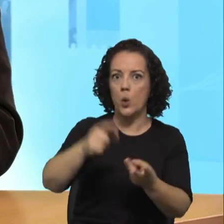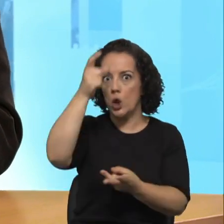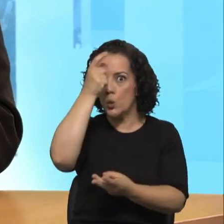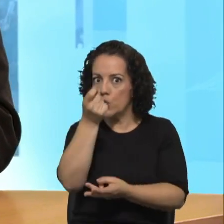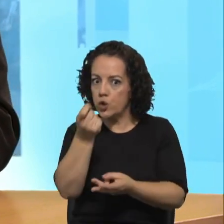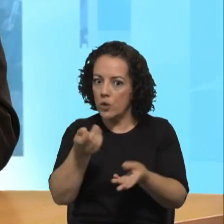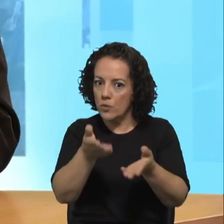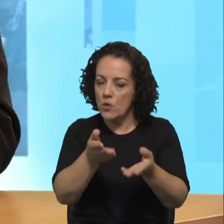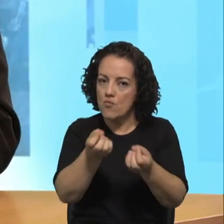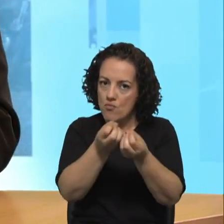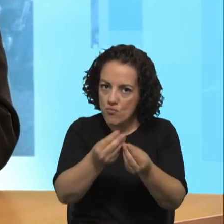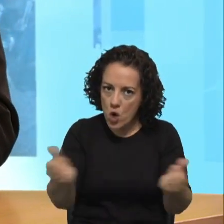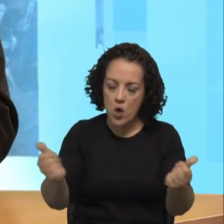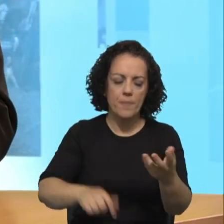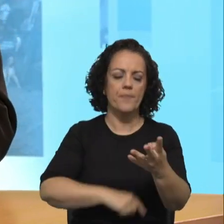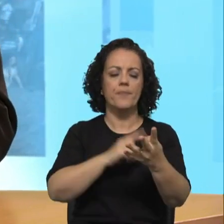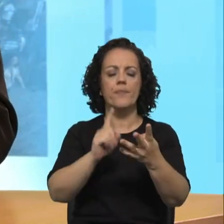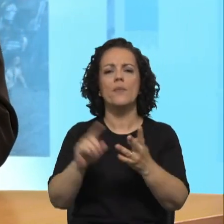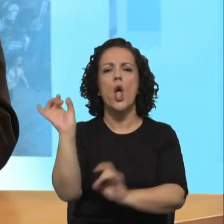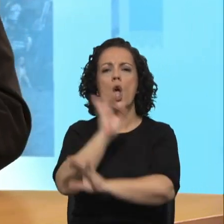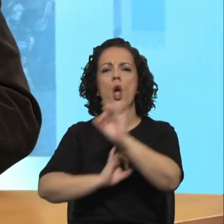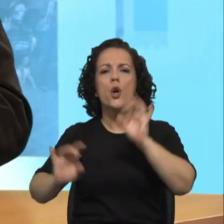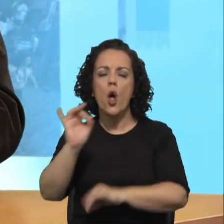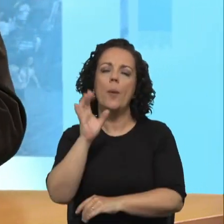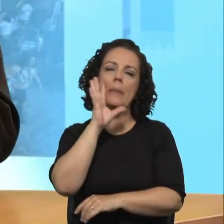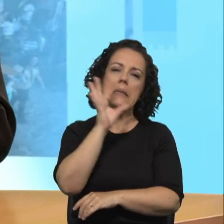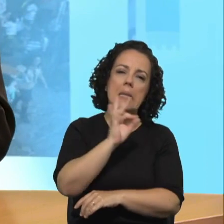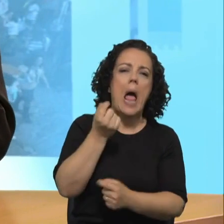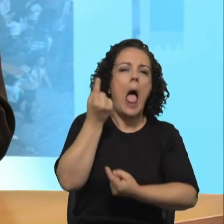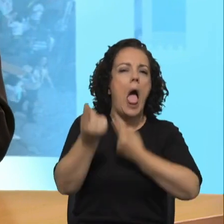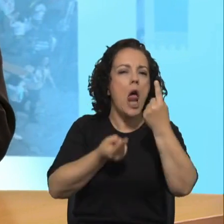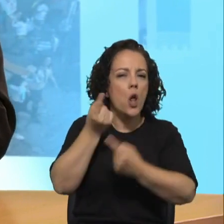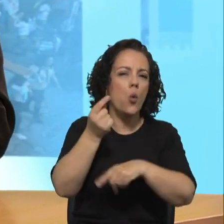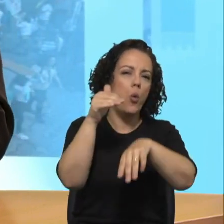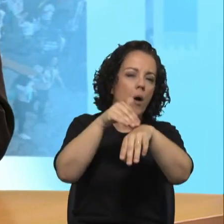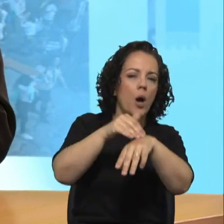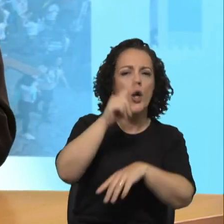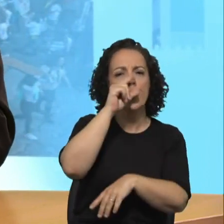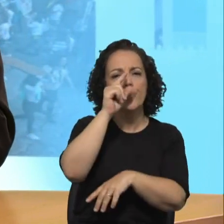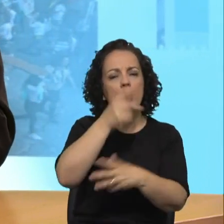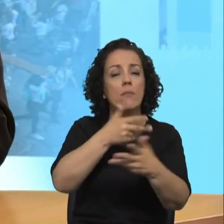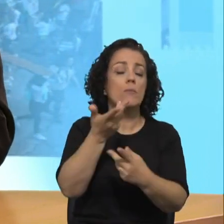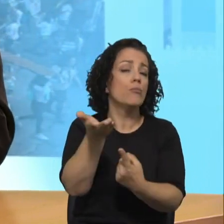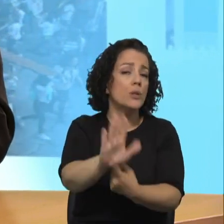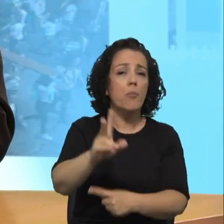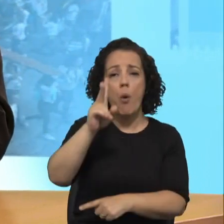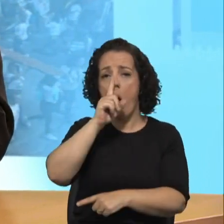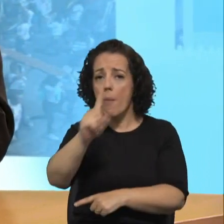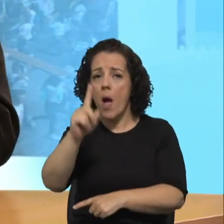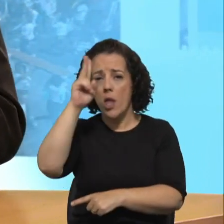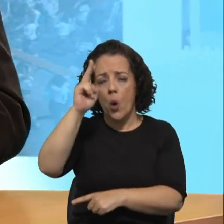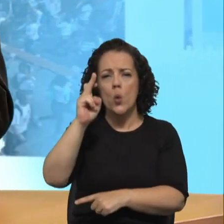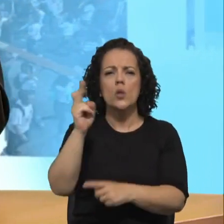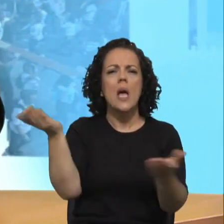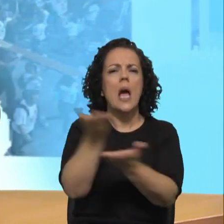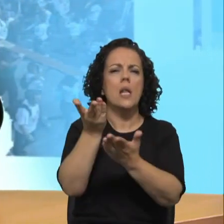chegar até Moscovo, sensibilizar Vladimir Putin. Há relações históricas aqui pelo meio. A Alemanha e a Rússia têm uma relação particular há muitos